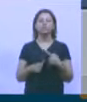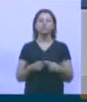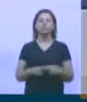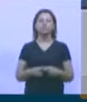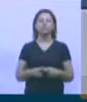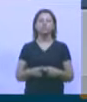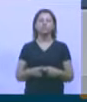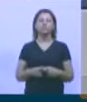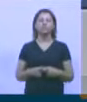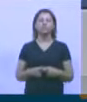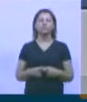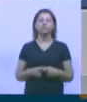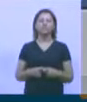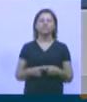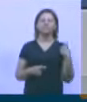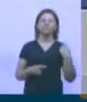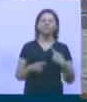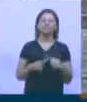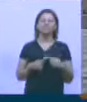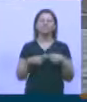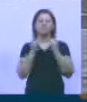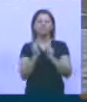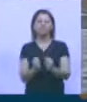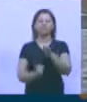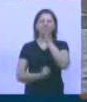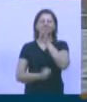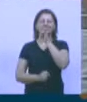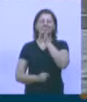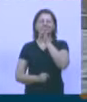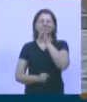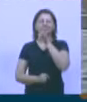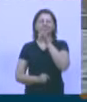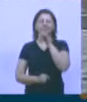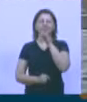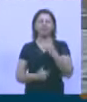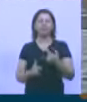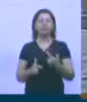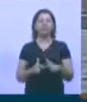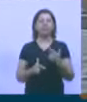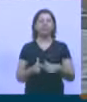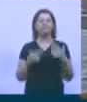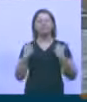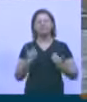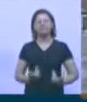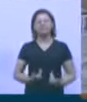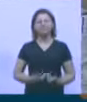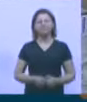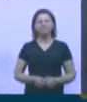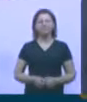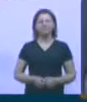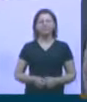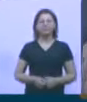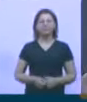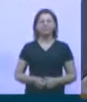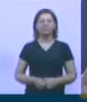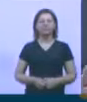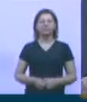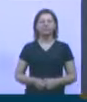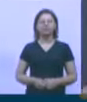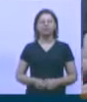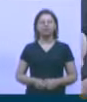wall. Poderia ser, por exemplo, por um problema físico, a pessoa ter batido a cabeça na parede. It could be a